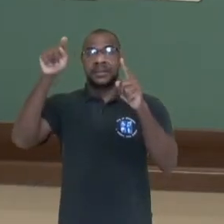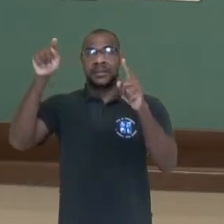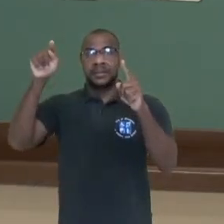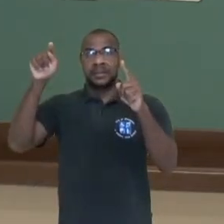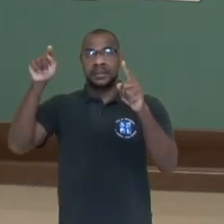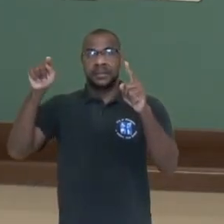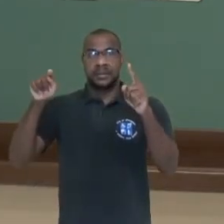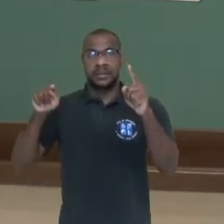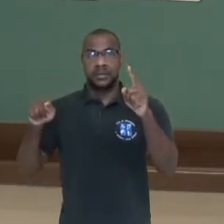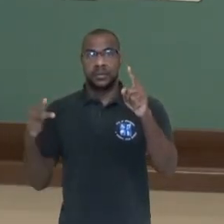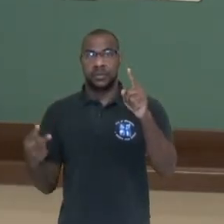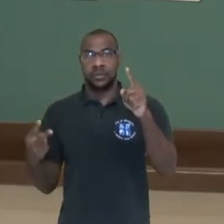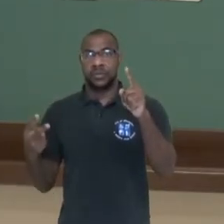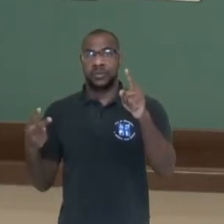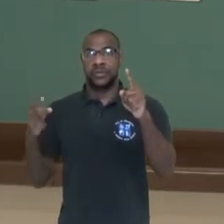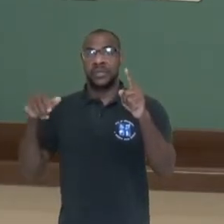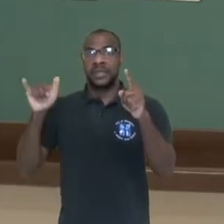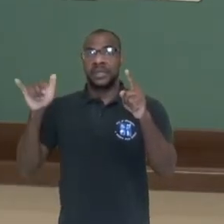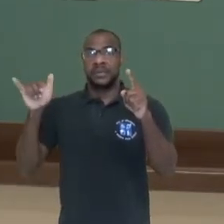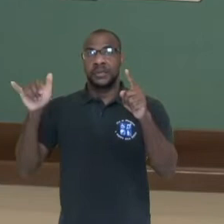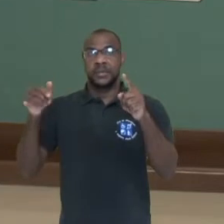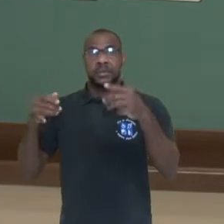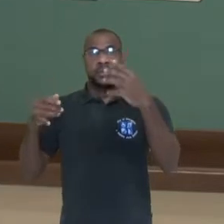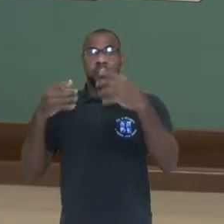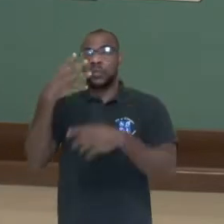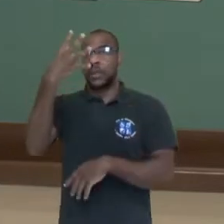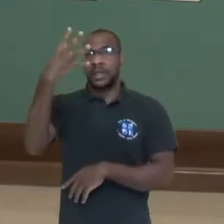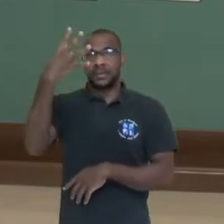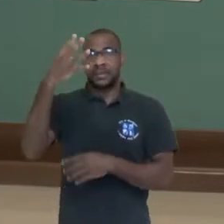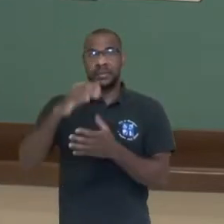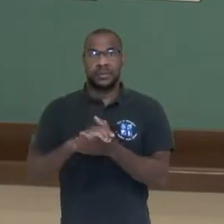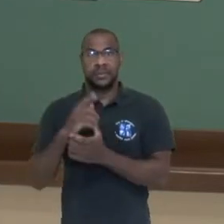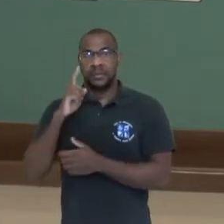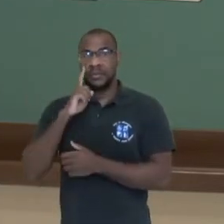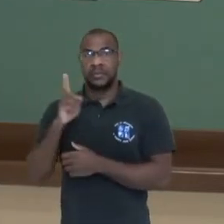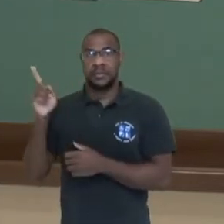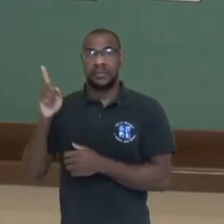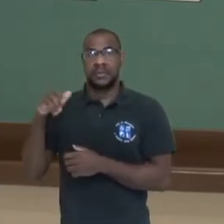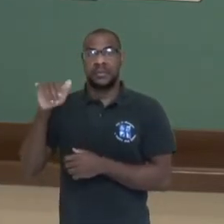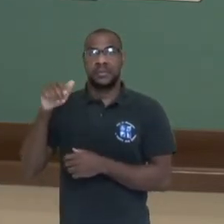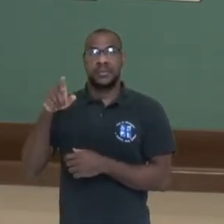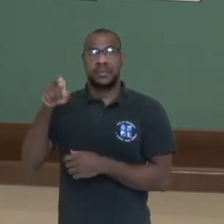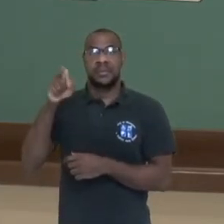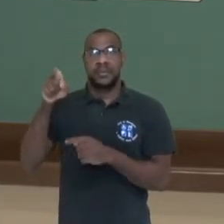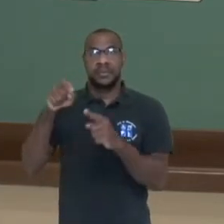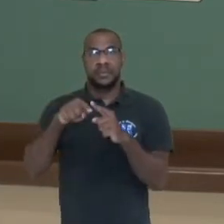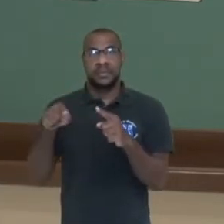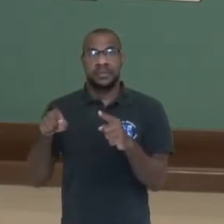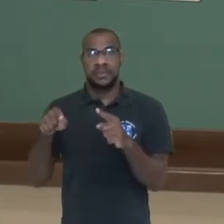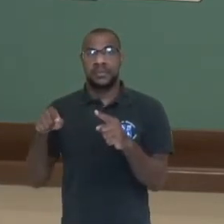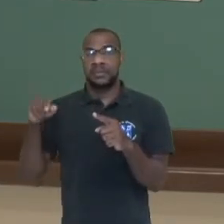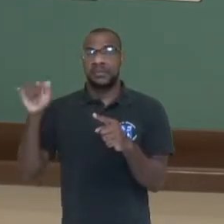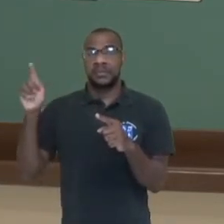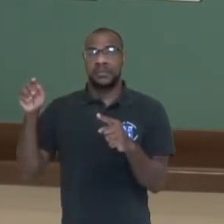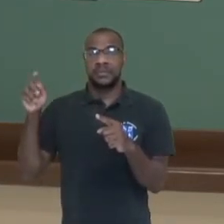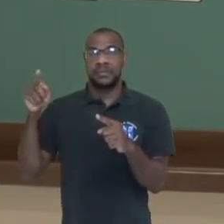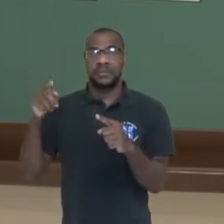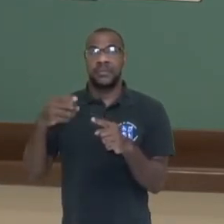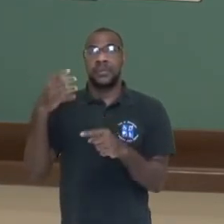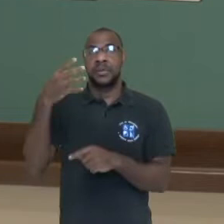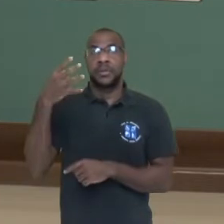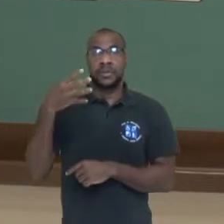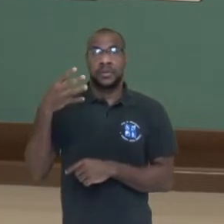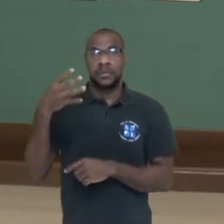y, 4. Então, seria 2, a localização para y, 4 a